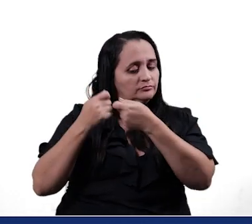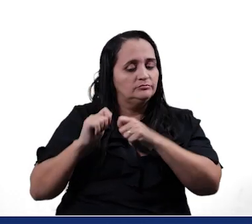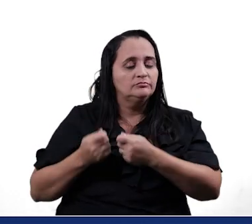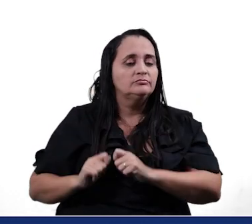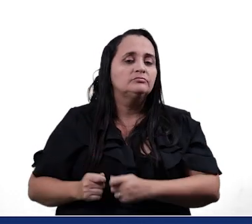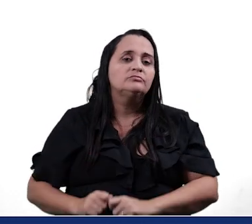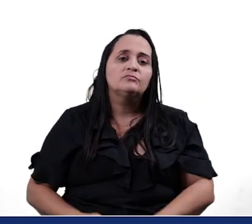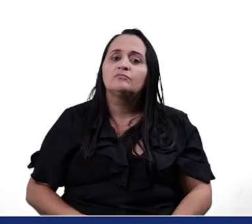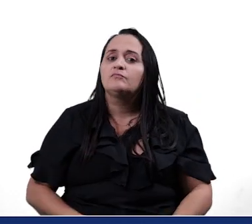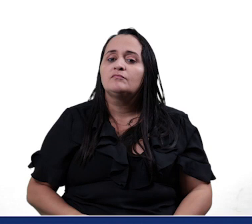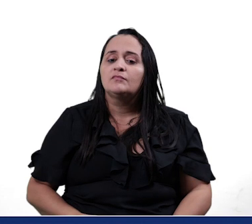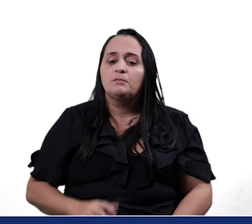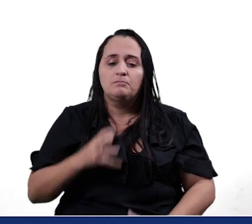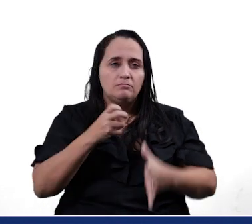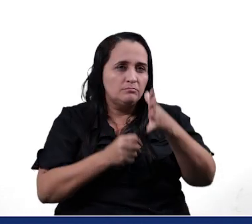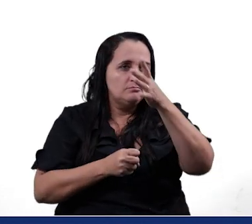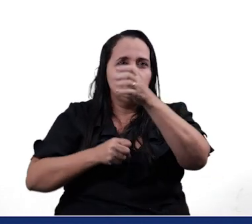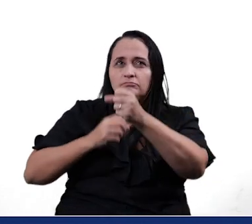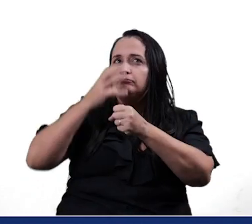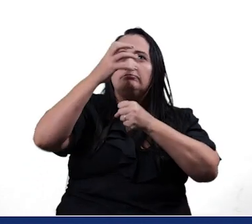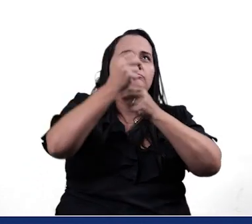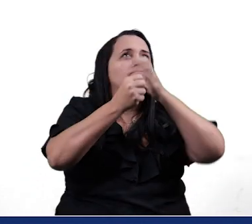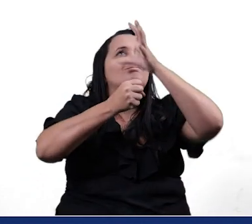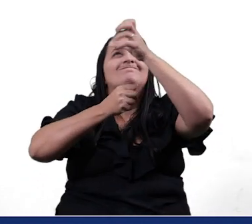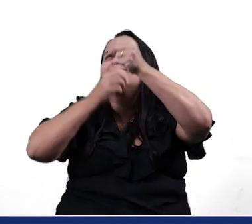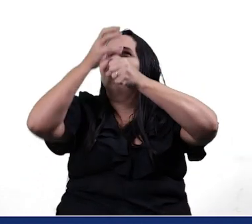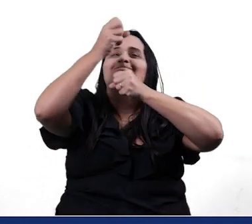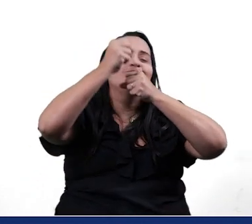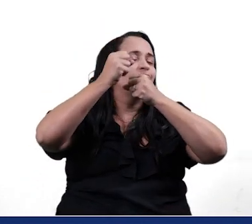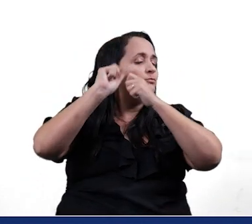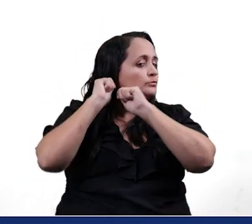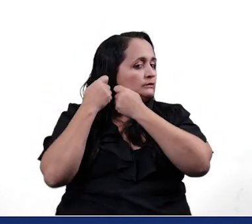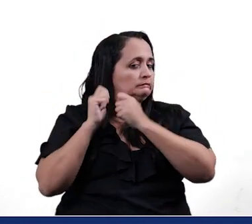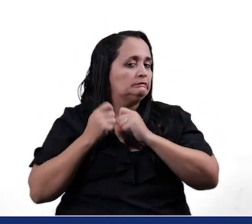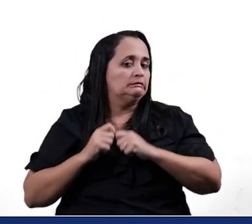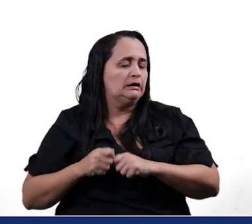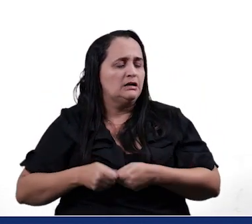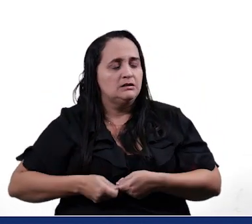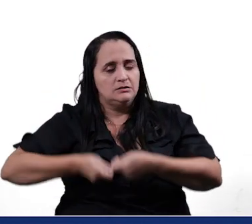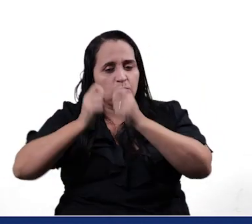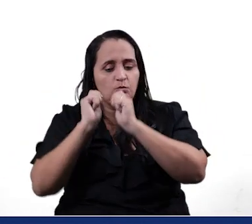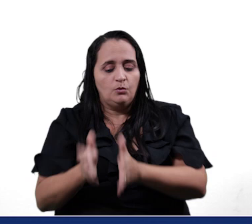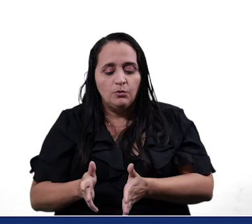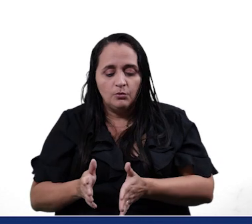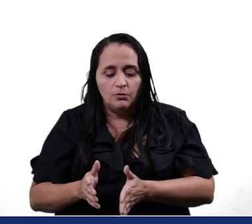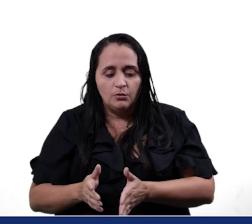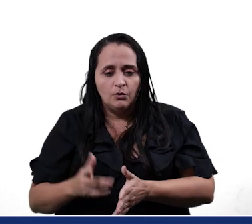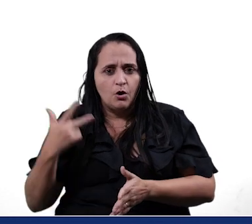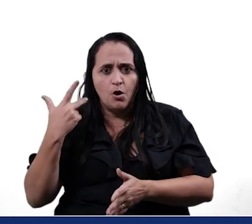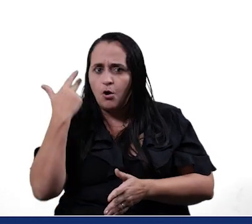as tranças de Rapunzel para subir a torre, que a Rapunzel tem tranças enormes, porque muito tempo que ela está lá em cima e não cortava o